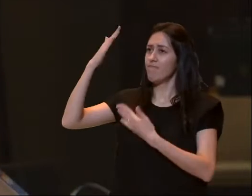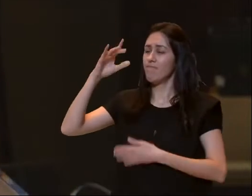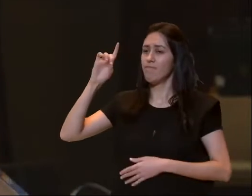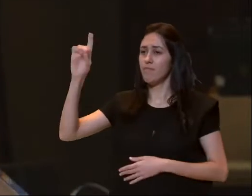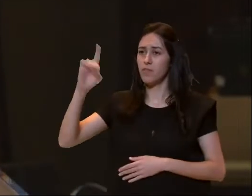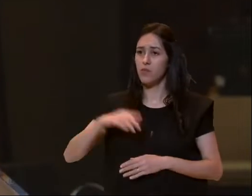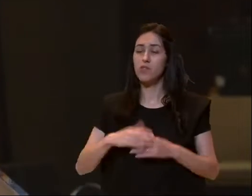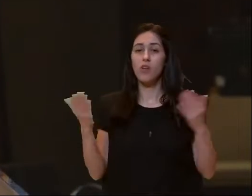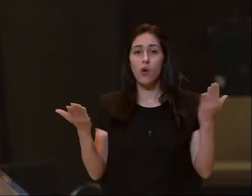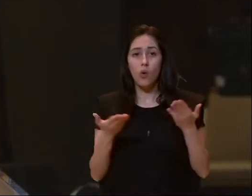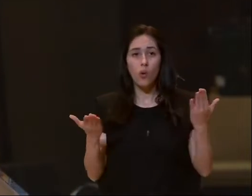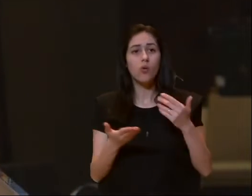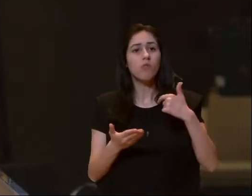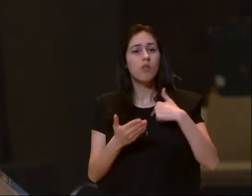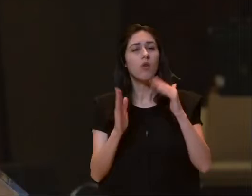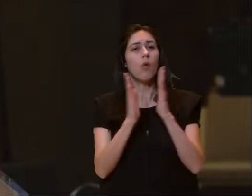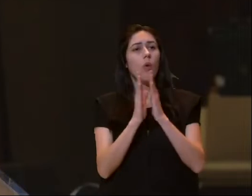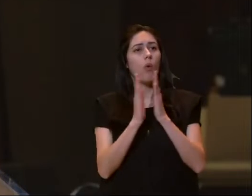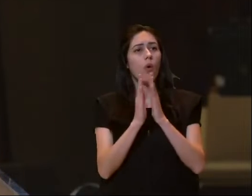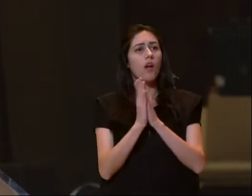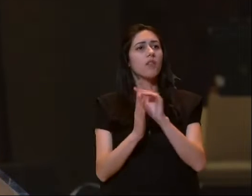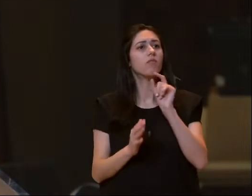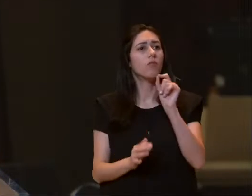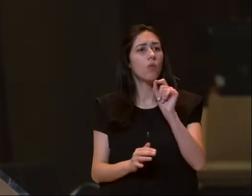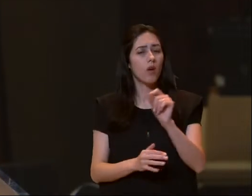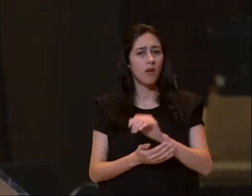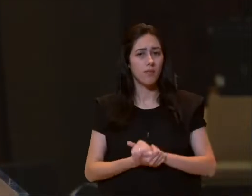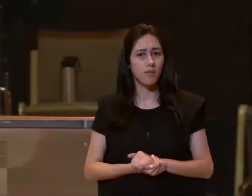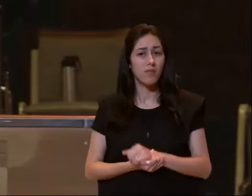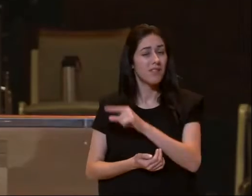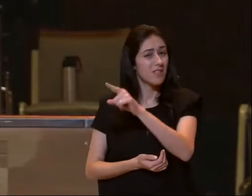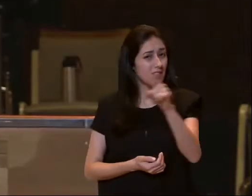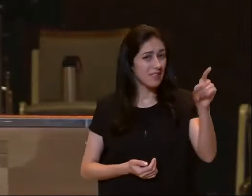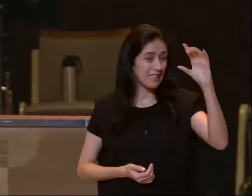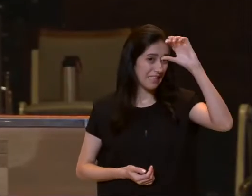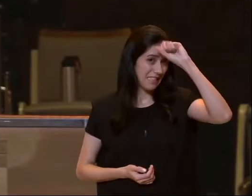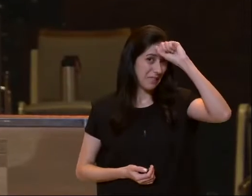E hoje eu vim orar para que você aprenda